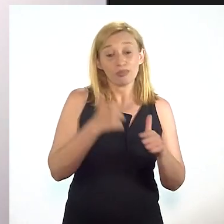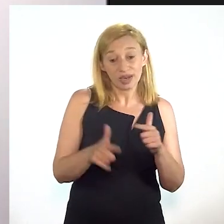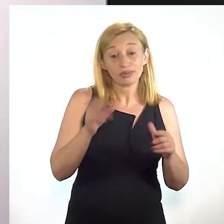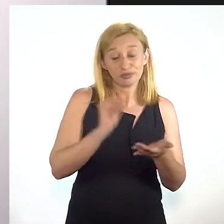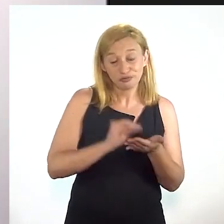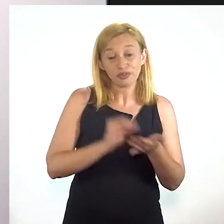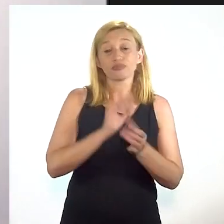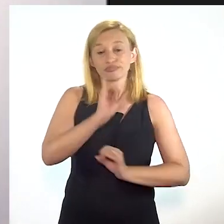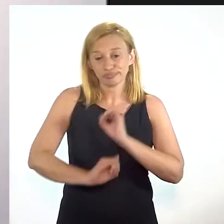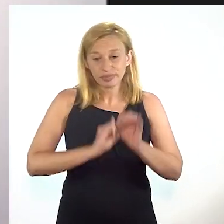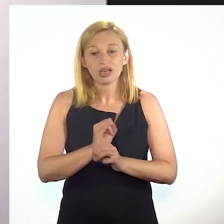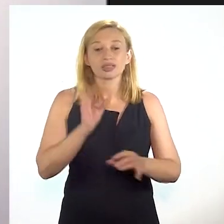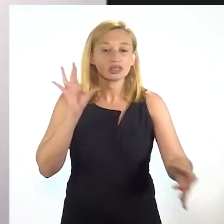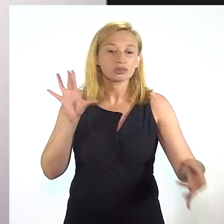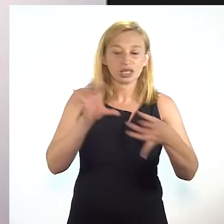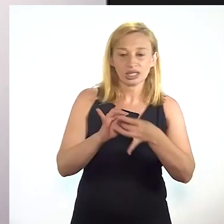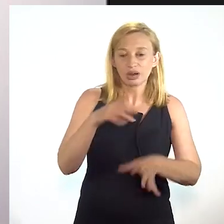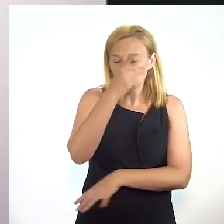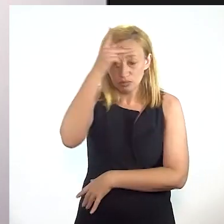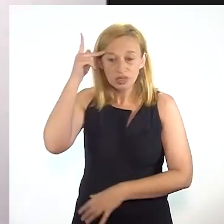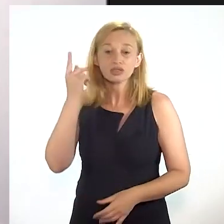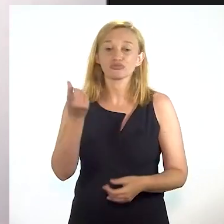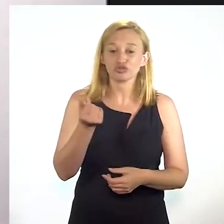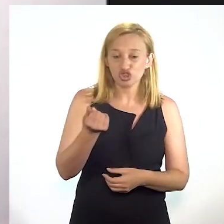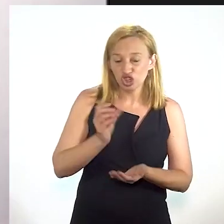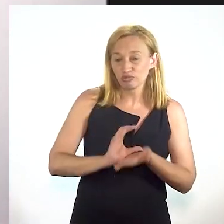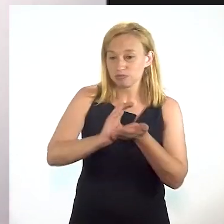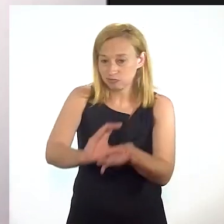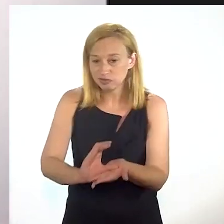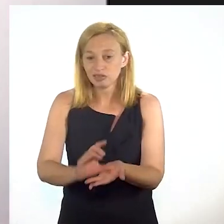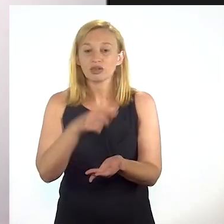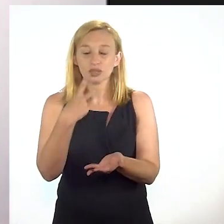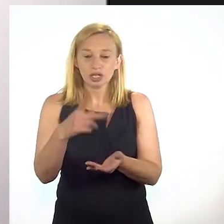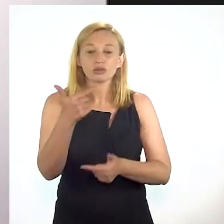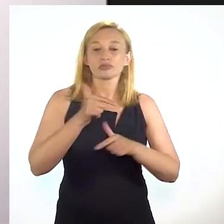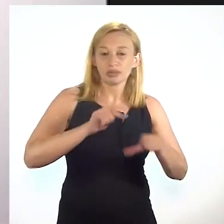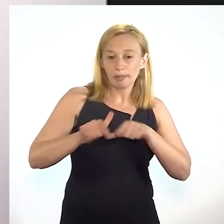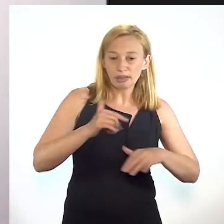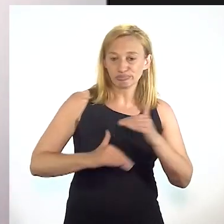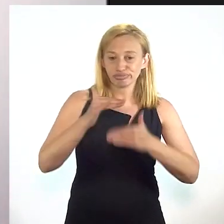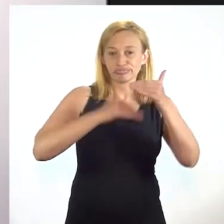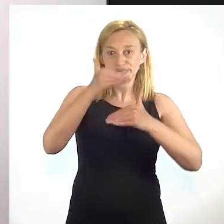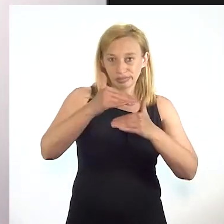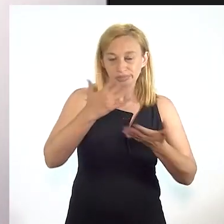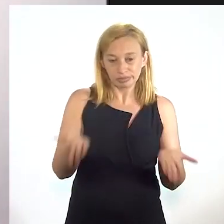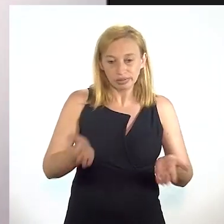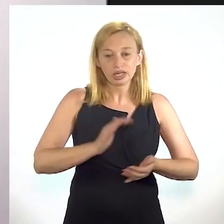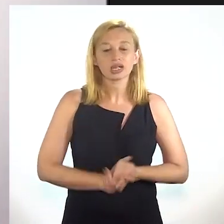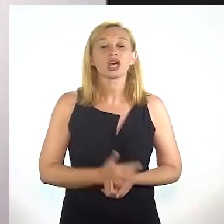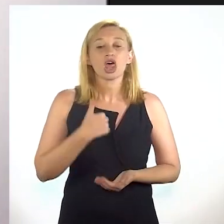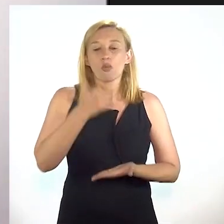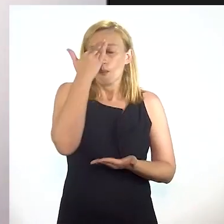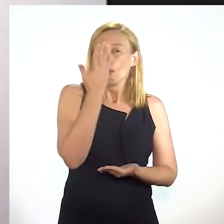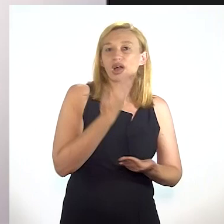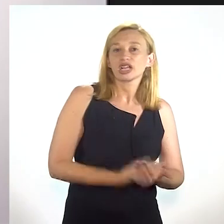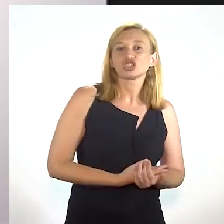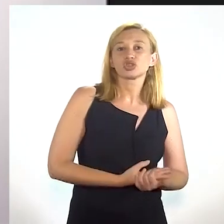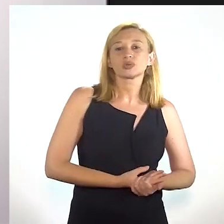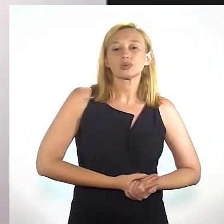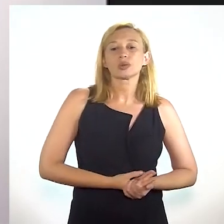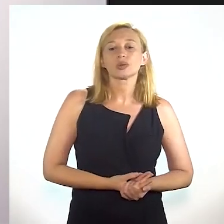você se esbarra nisso, né, na falta da internet para se conectar com as pessoas e na falta de dinheiro, de investimento para o teu negócio